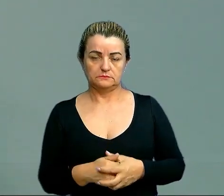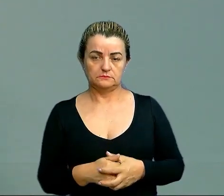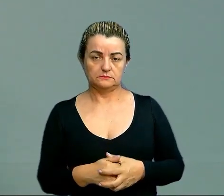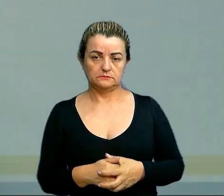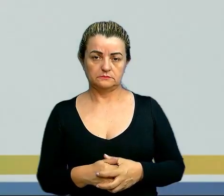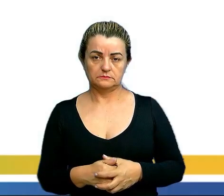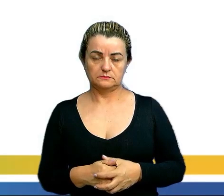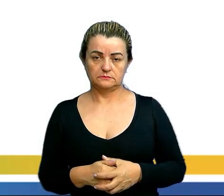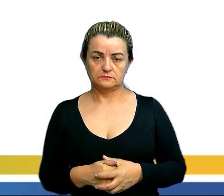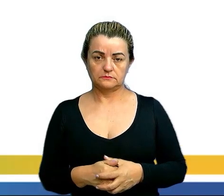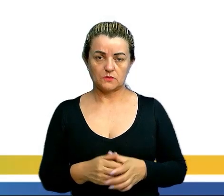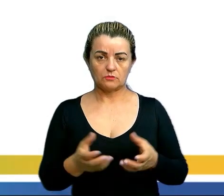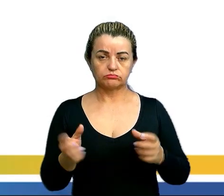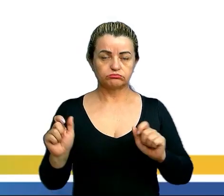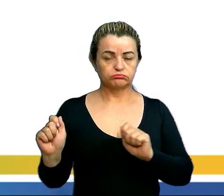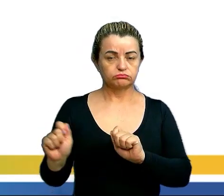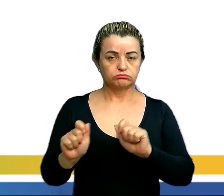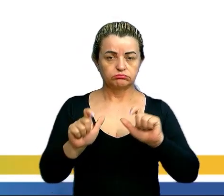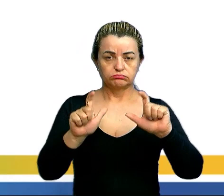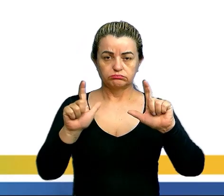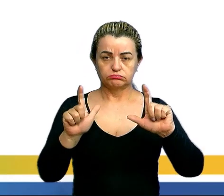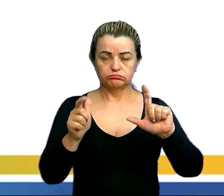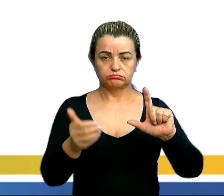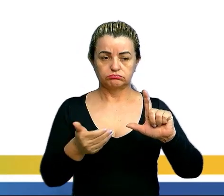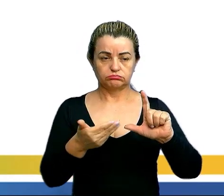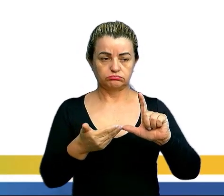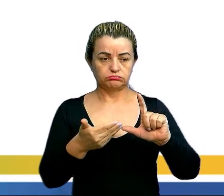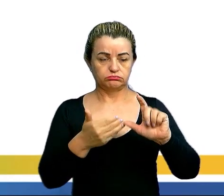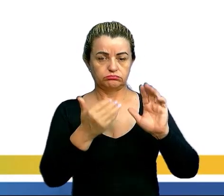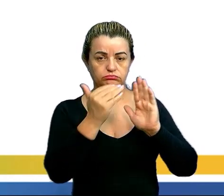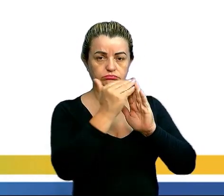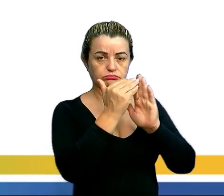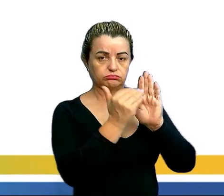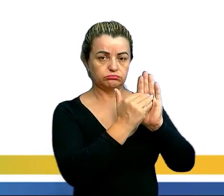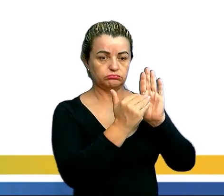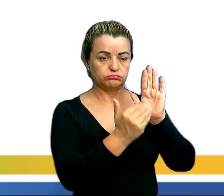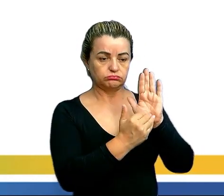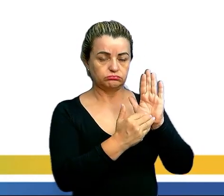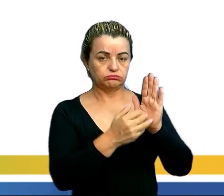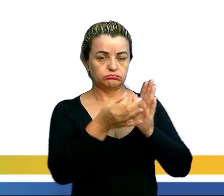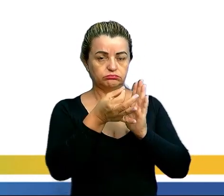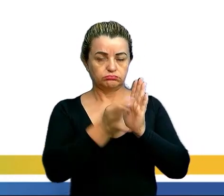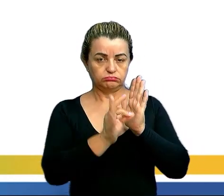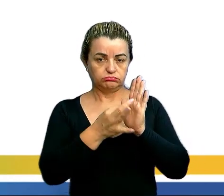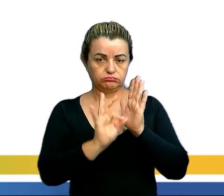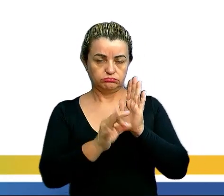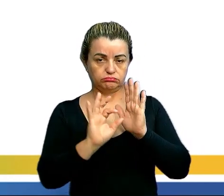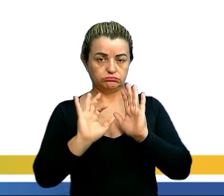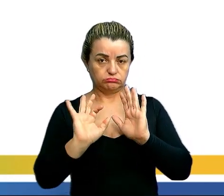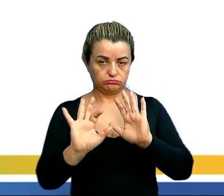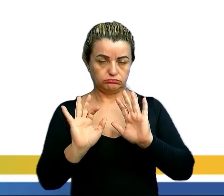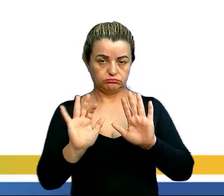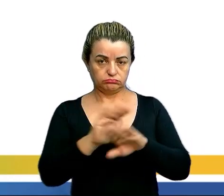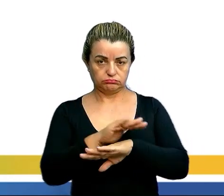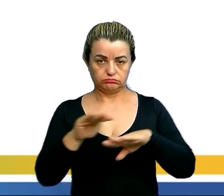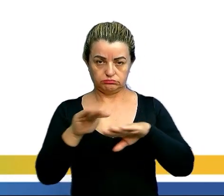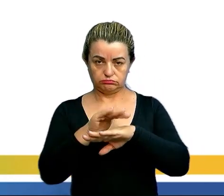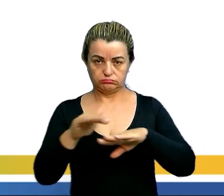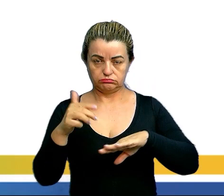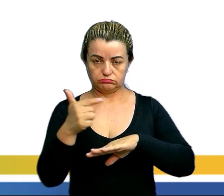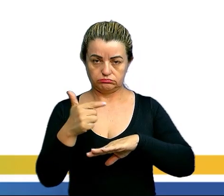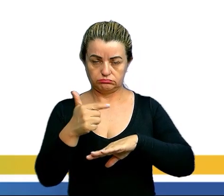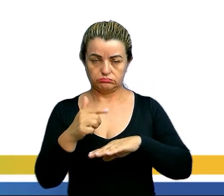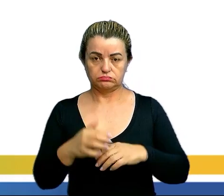ficou muito mais latente essa divisão do mundo. Esses tratados, né, que foram assinados assim que acabou a Segunda Guerra